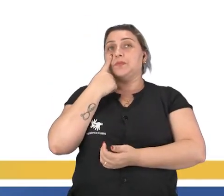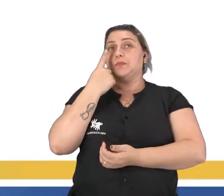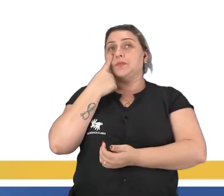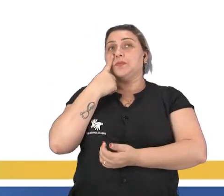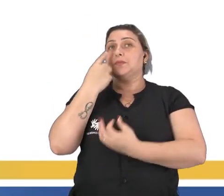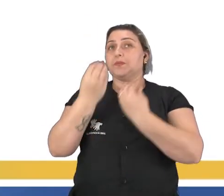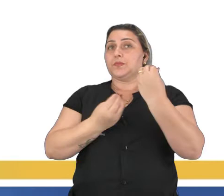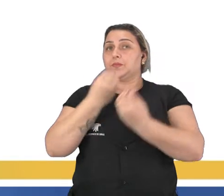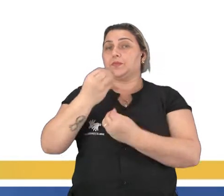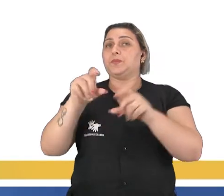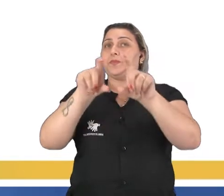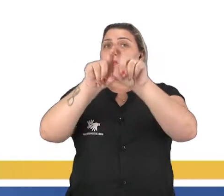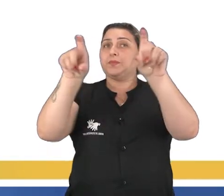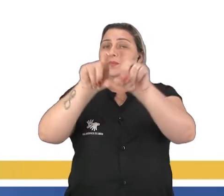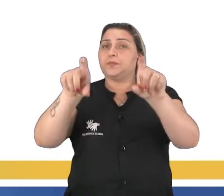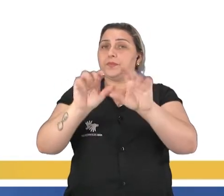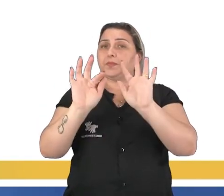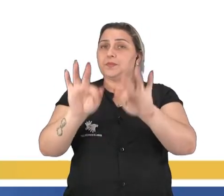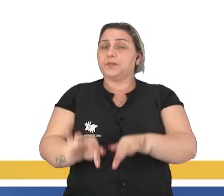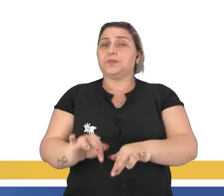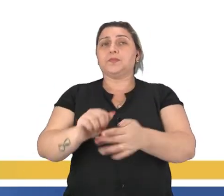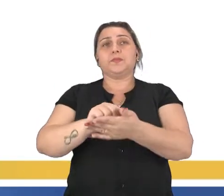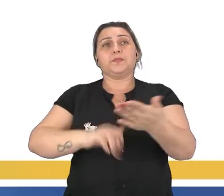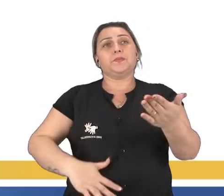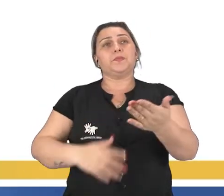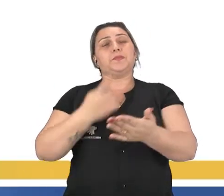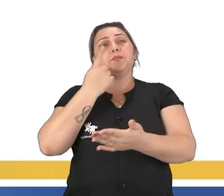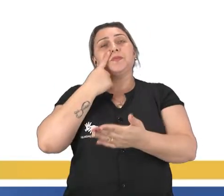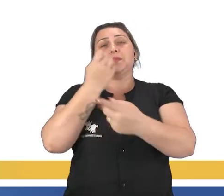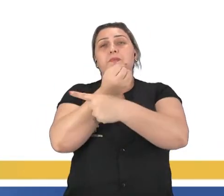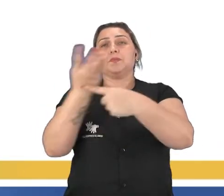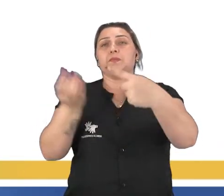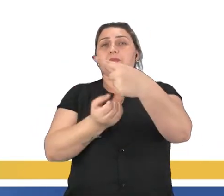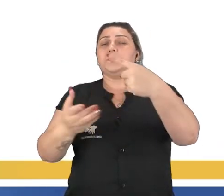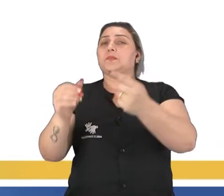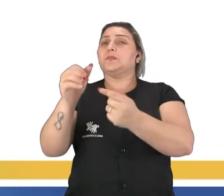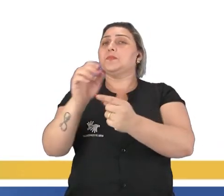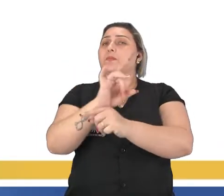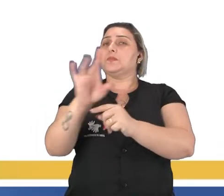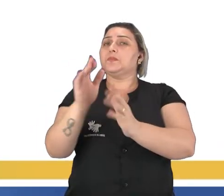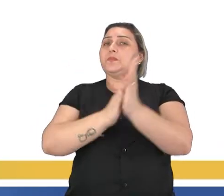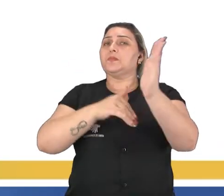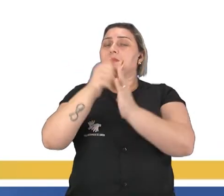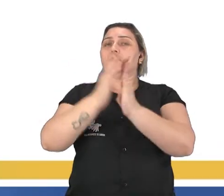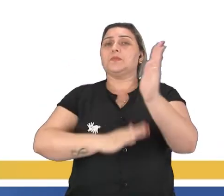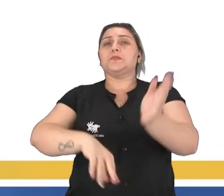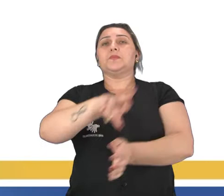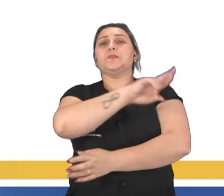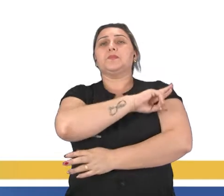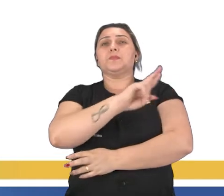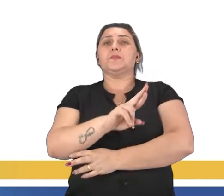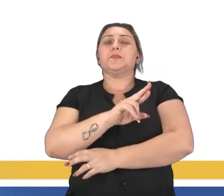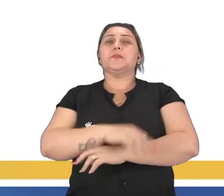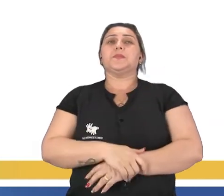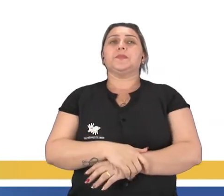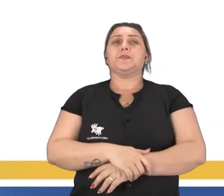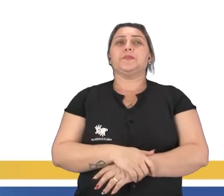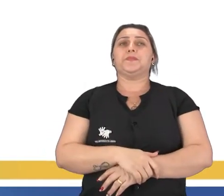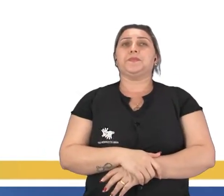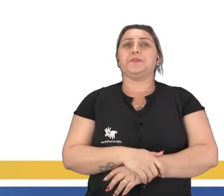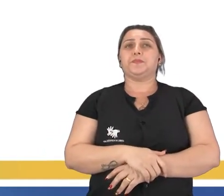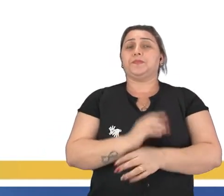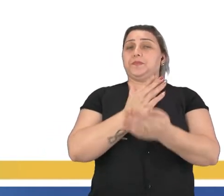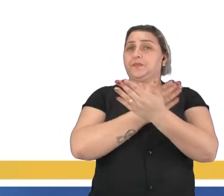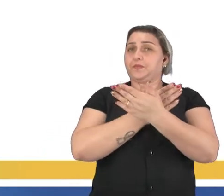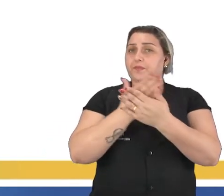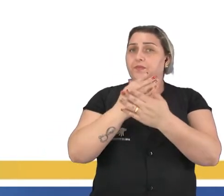Observem como ficaram as tiras de Carlos no final da atividade e a fração que cada parte pintada representa. Lá no início, disse que as tiras são